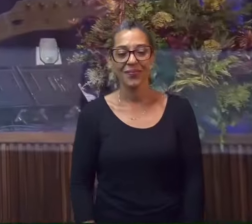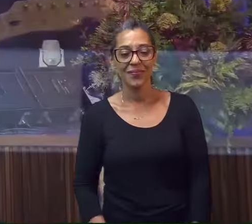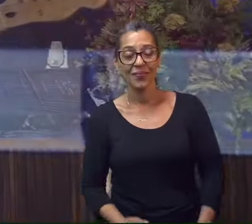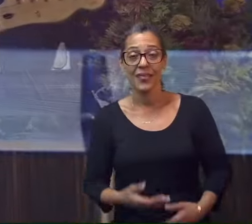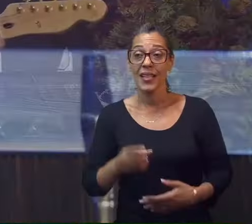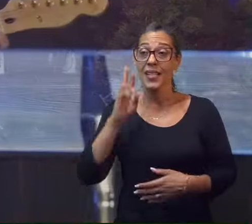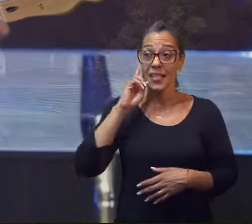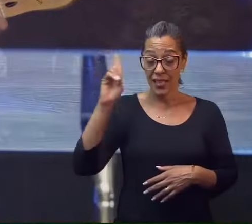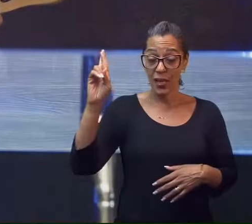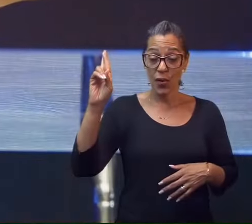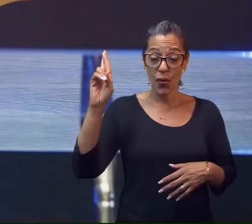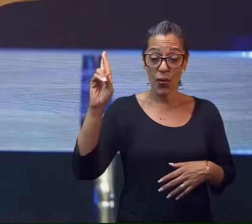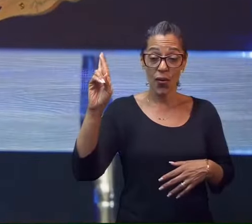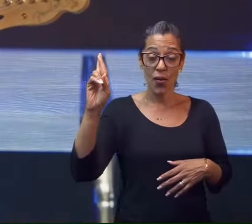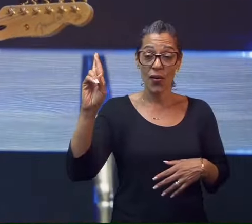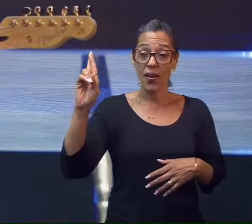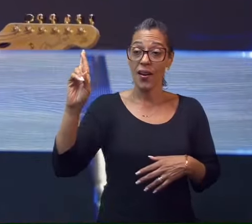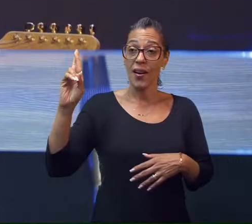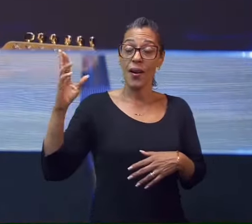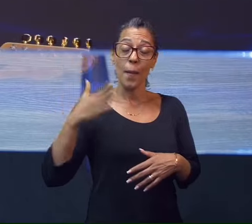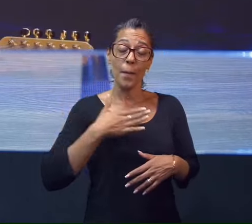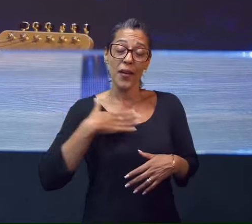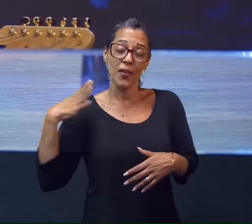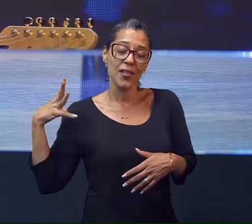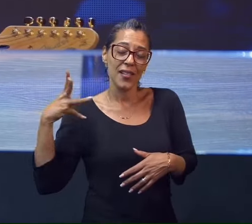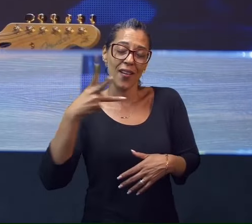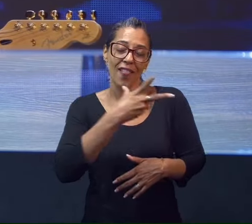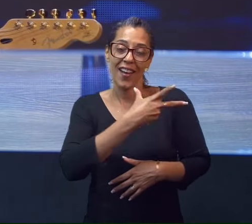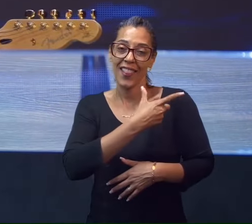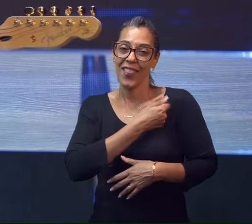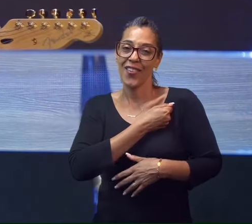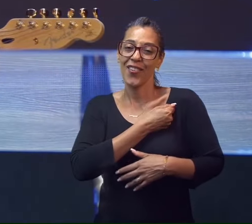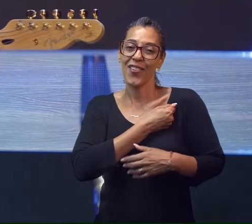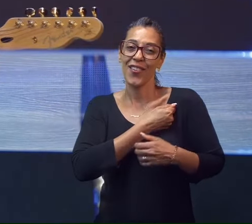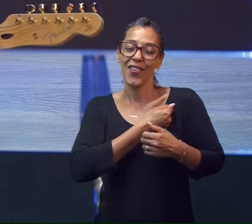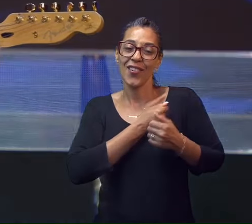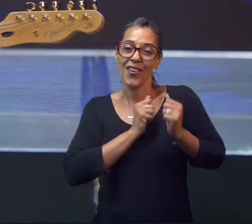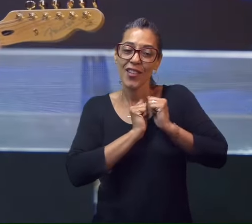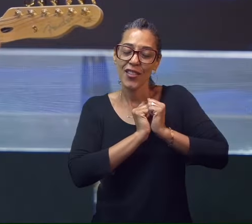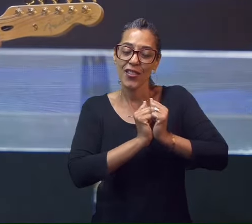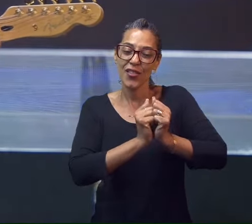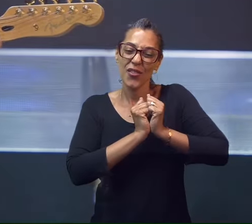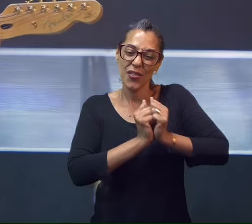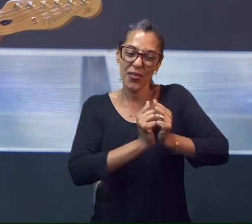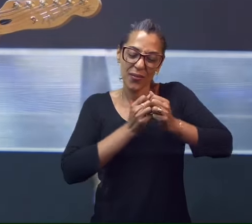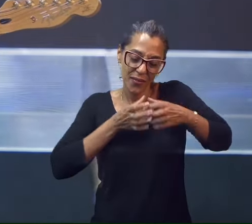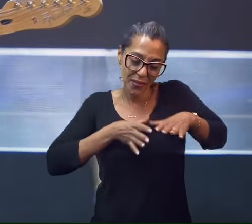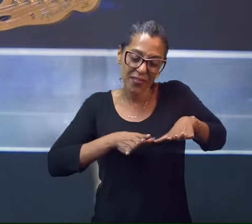fica senhor fica Senhor meu salvador